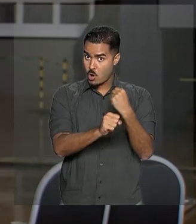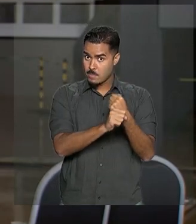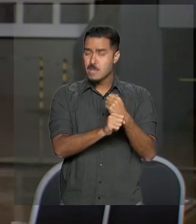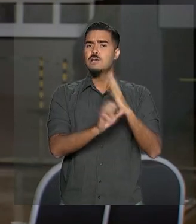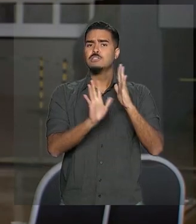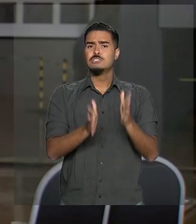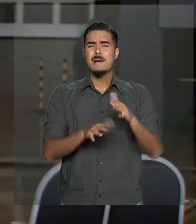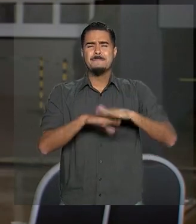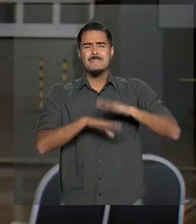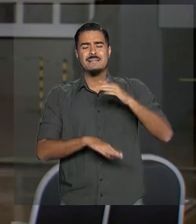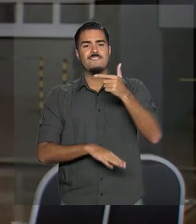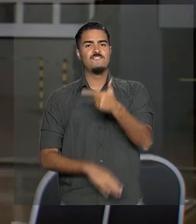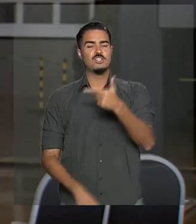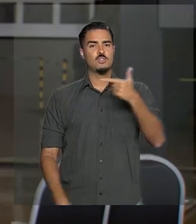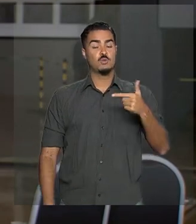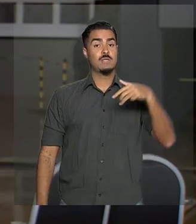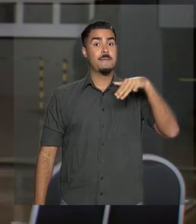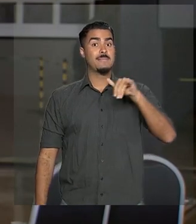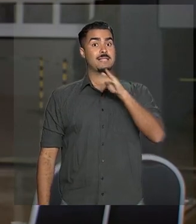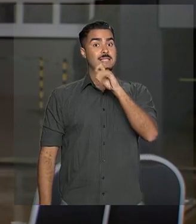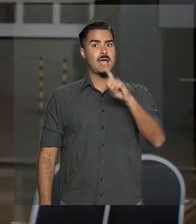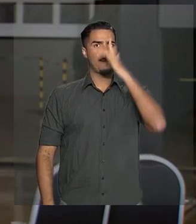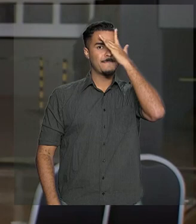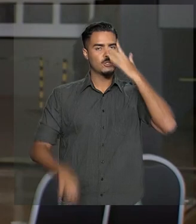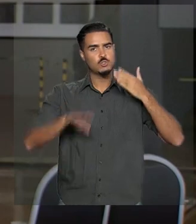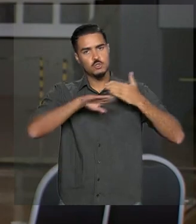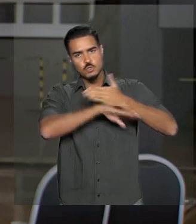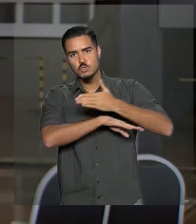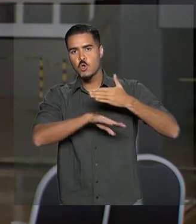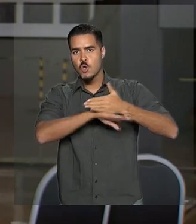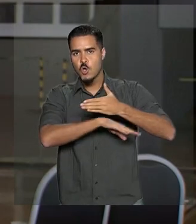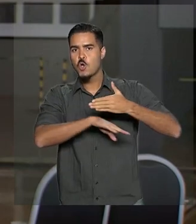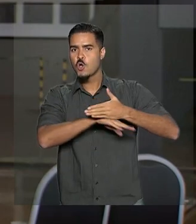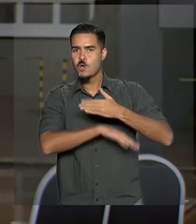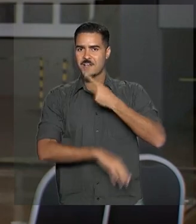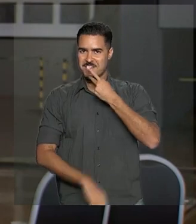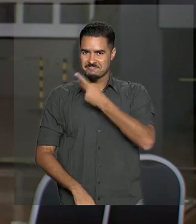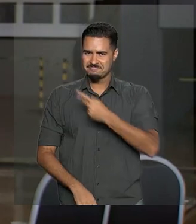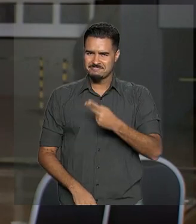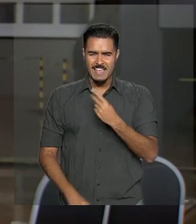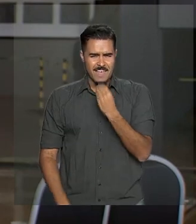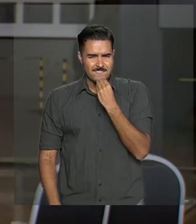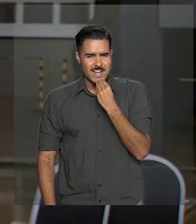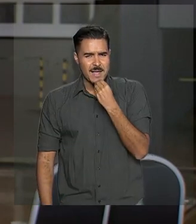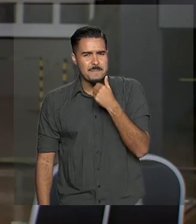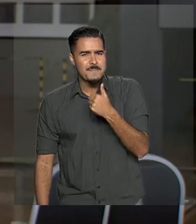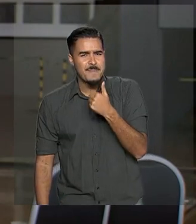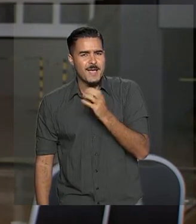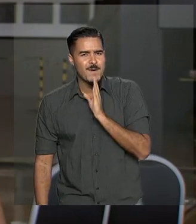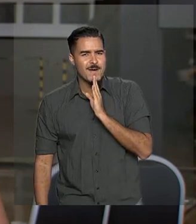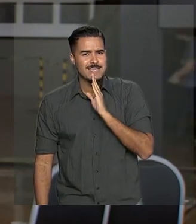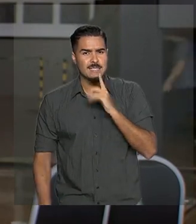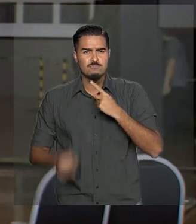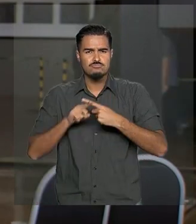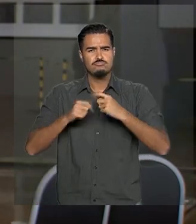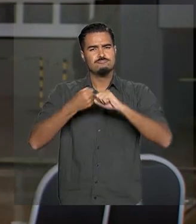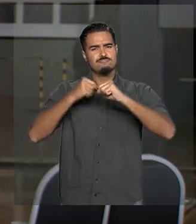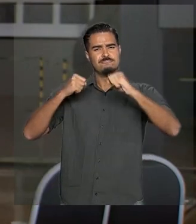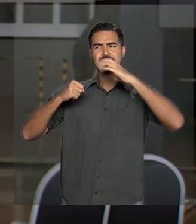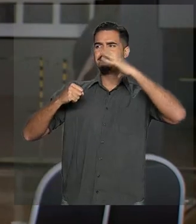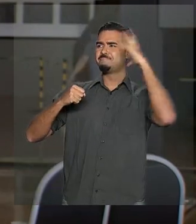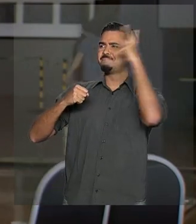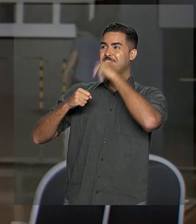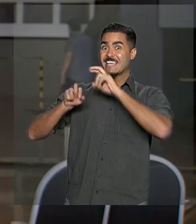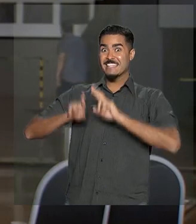22 milhões de visitas. E vale bem a pena conhecer, porque aqui é muito bonito, é muito grande, é